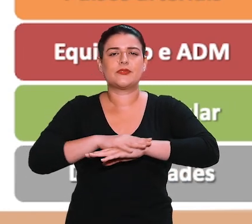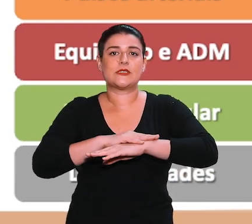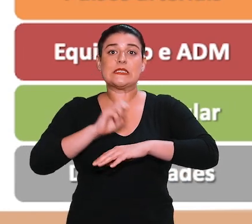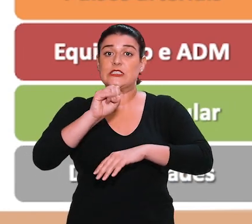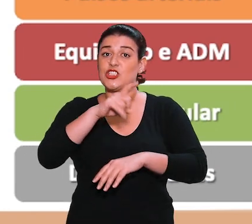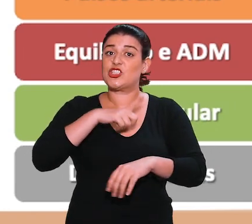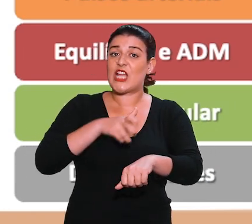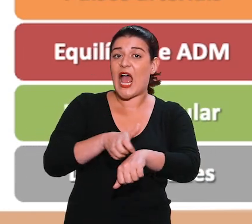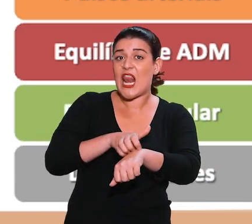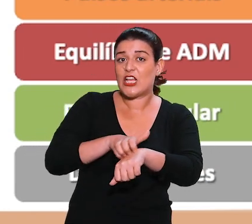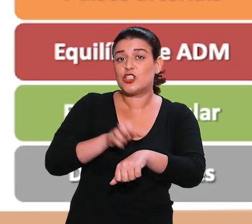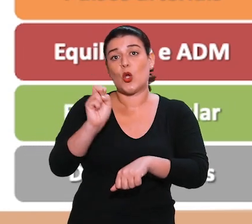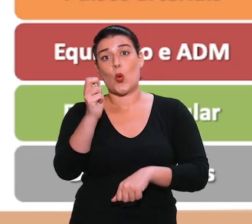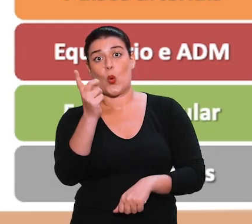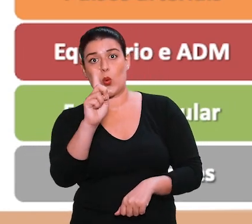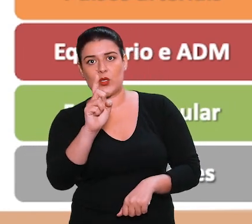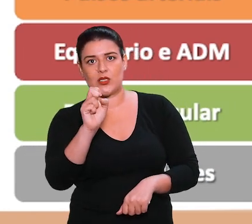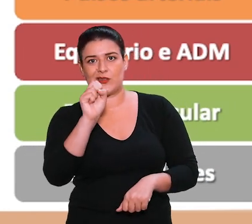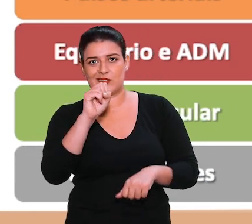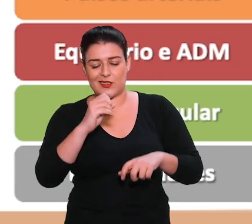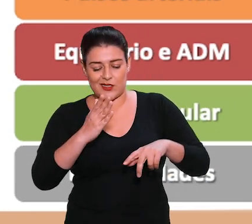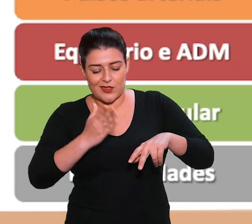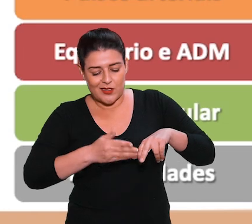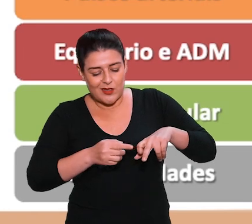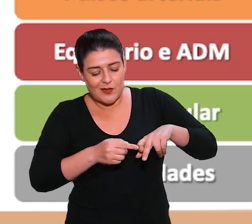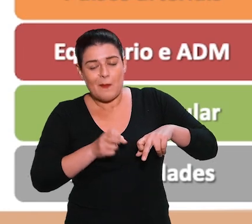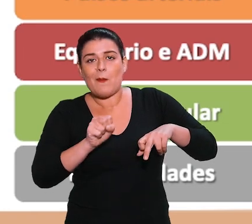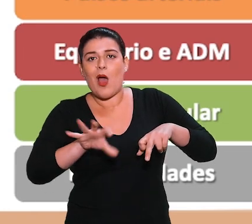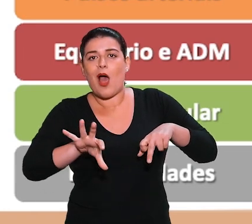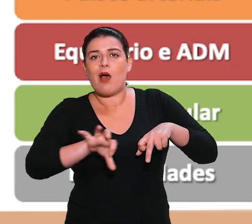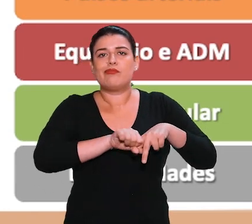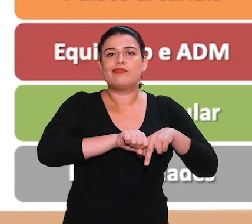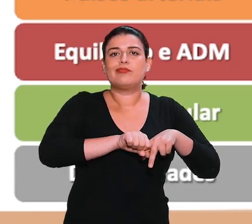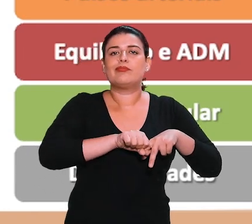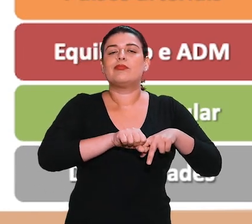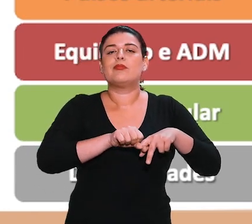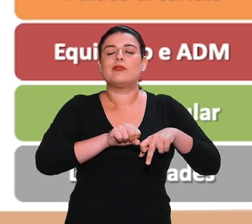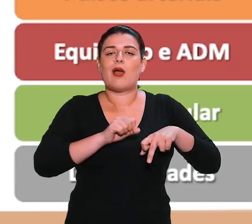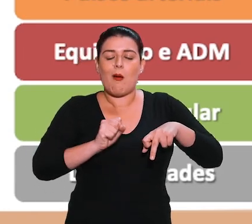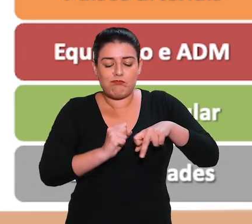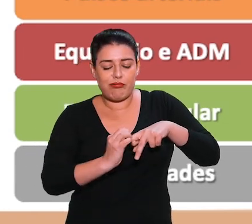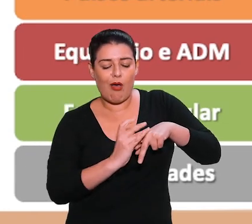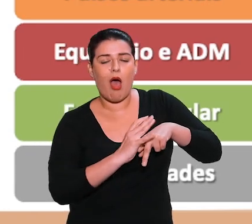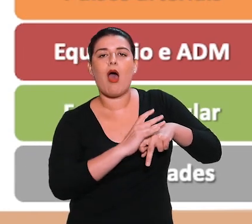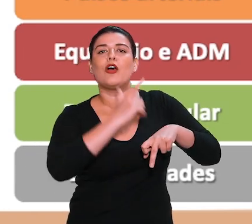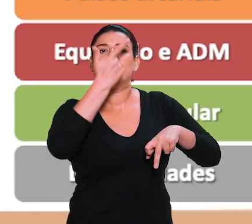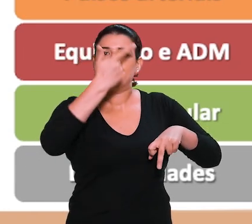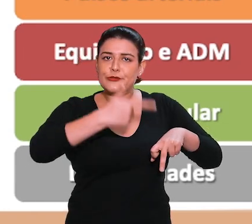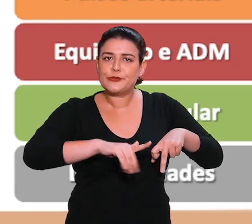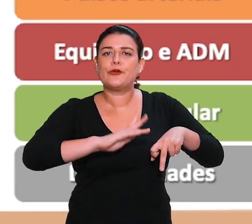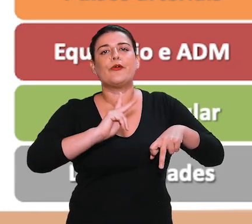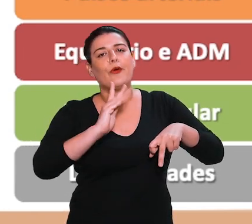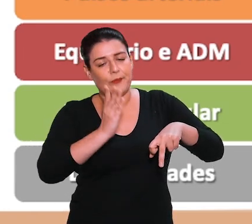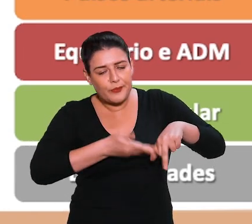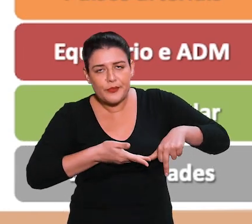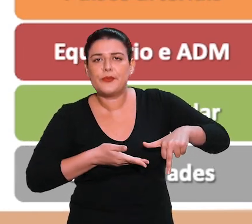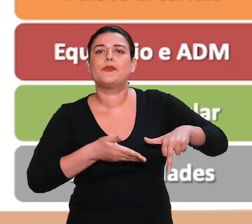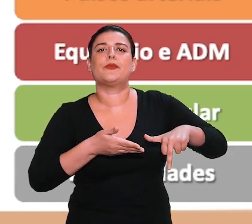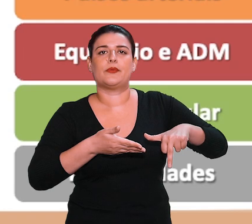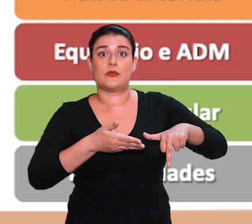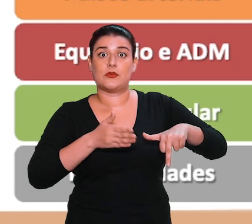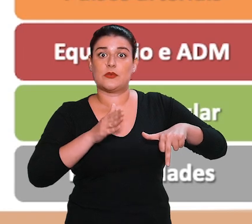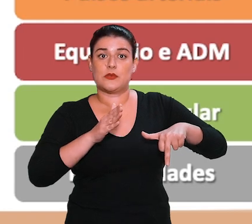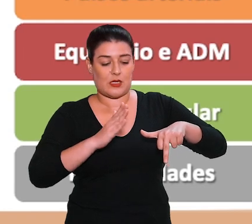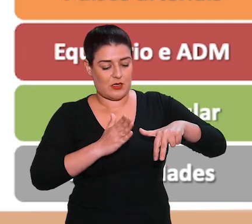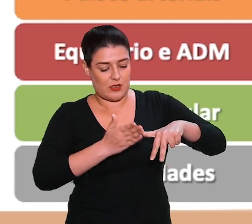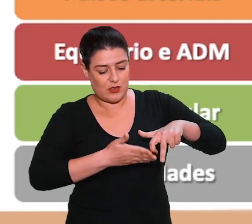alergia, porque uma pequena ferida pode ser a porta de entrada para uma nova infecção e novamente uma amputação, só que